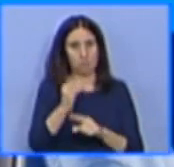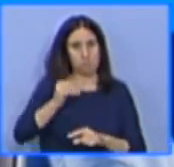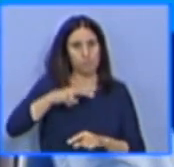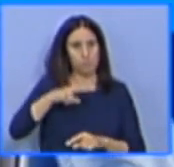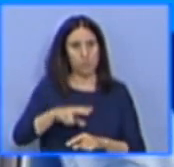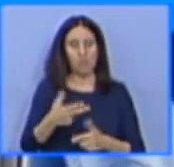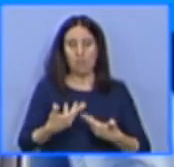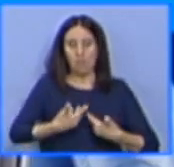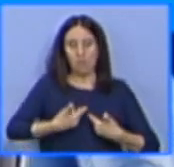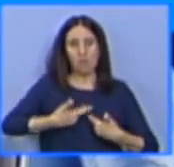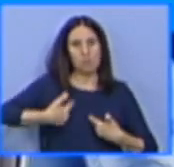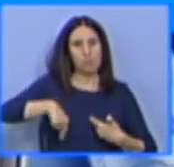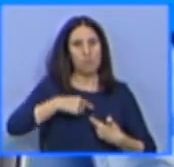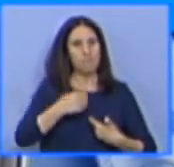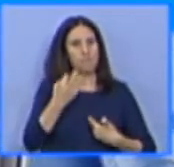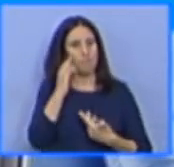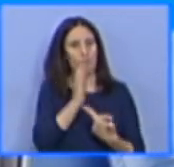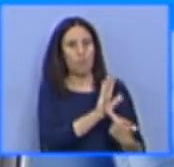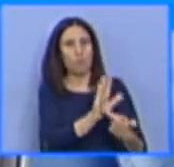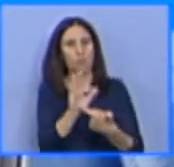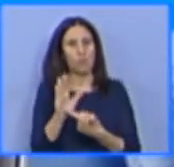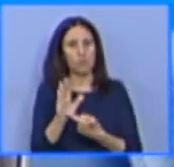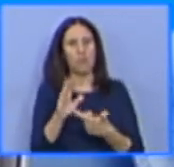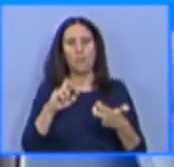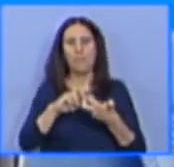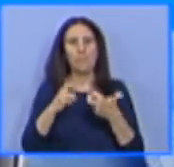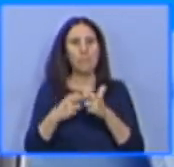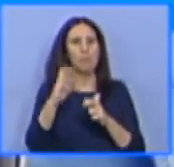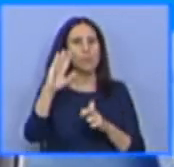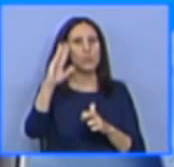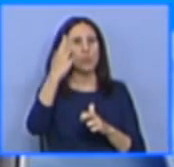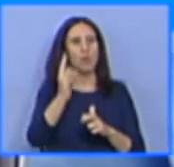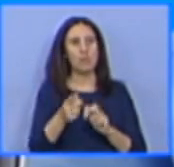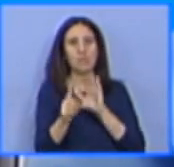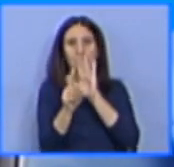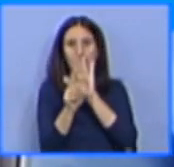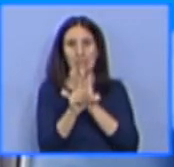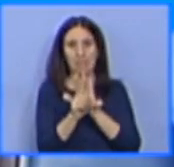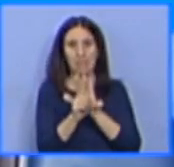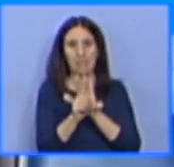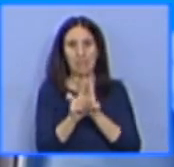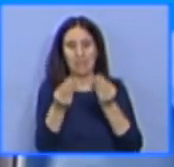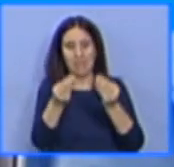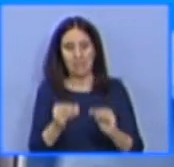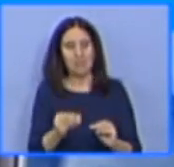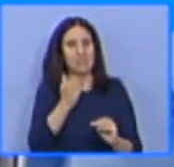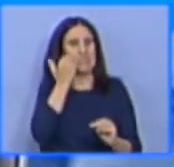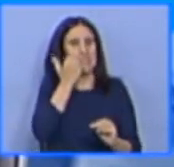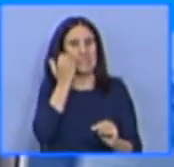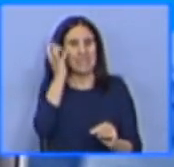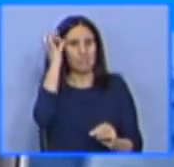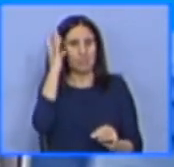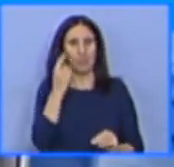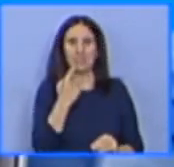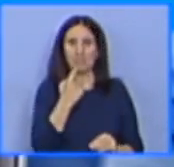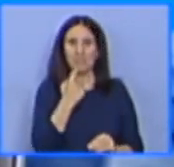nos ajudar justamente a mostrar os grandes problemas de uma lei tão grave, tão criminosa, digamos